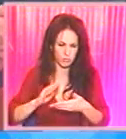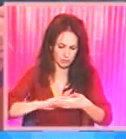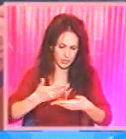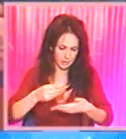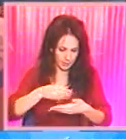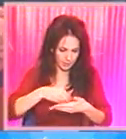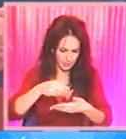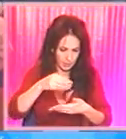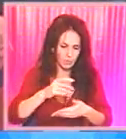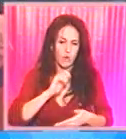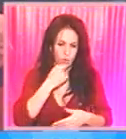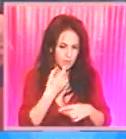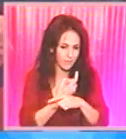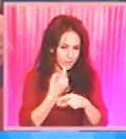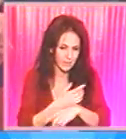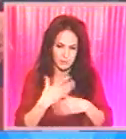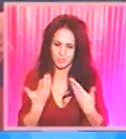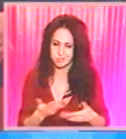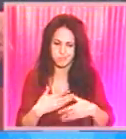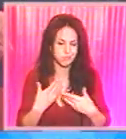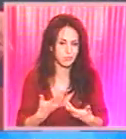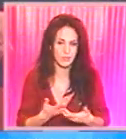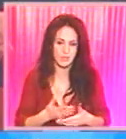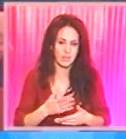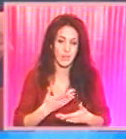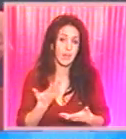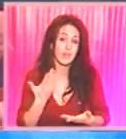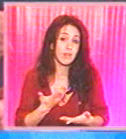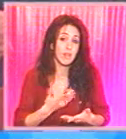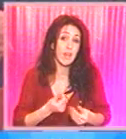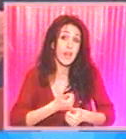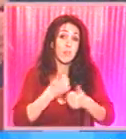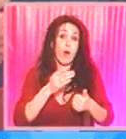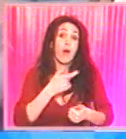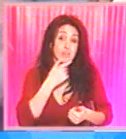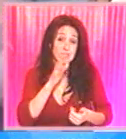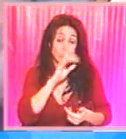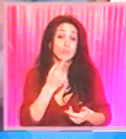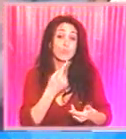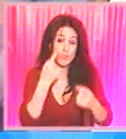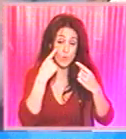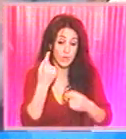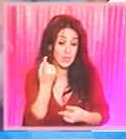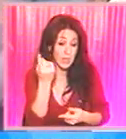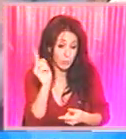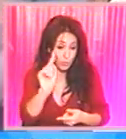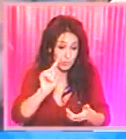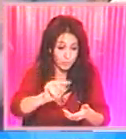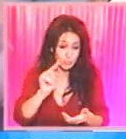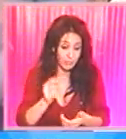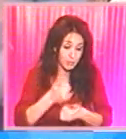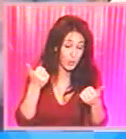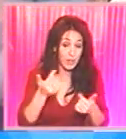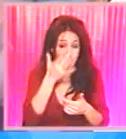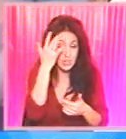temos que saber vários códigos, portanto torna-se muito... Bastava mostrar o dedo quase. Muito prático para o utilizador, exatamente. E com esta tecnologia